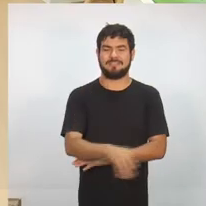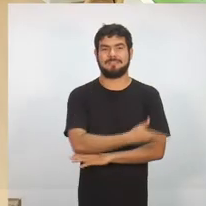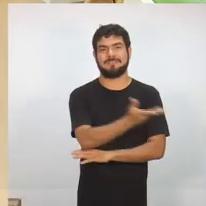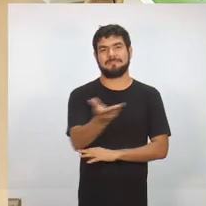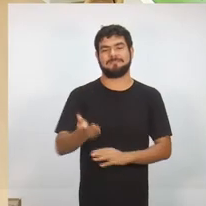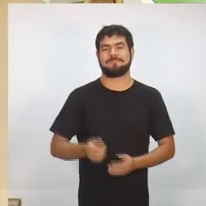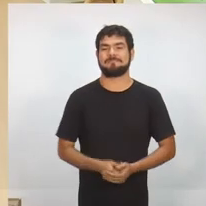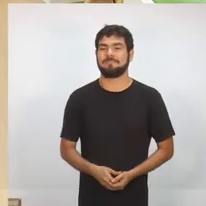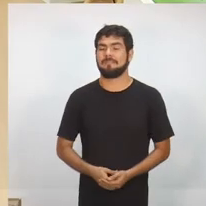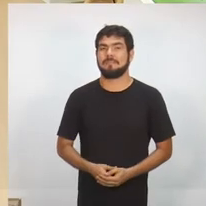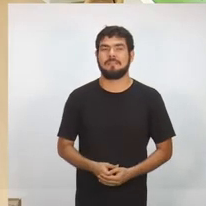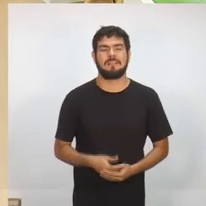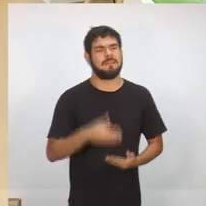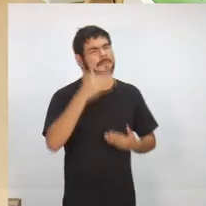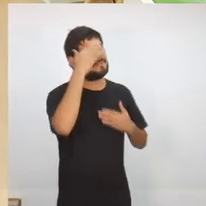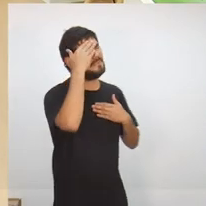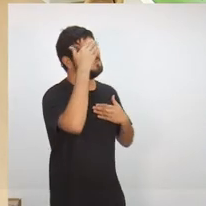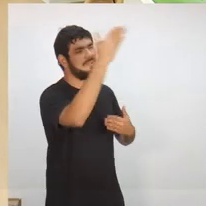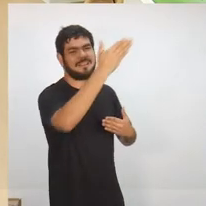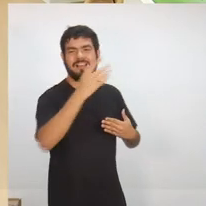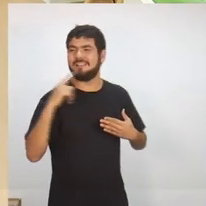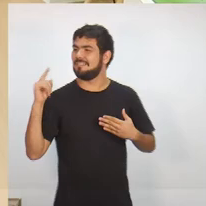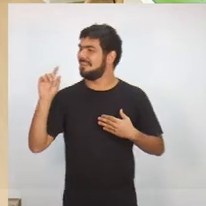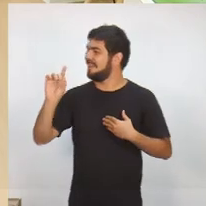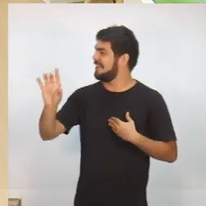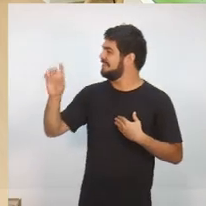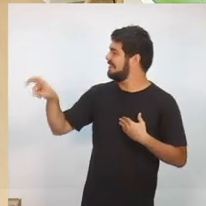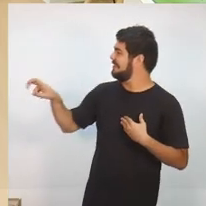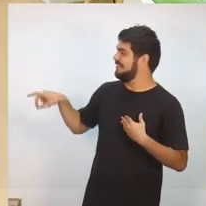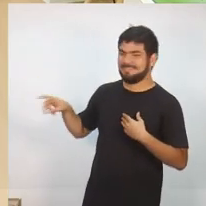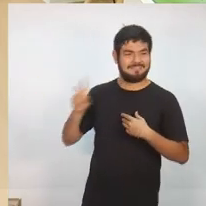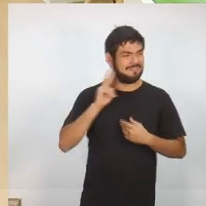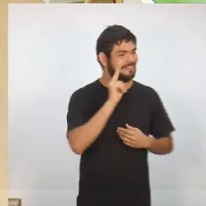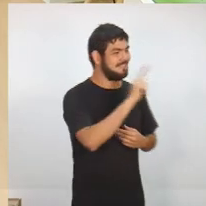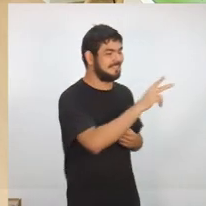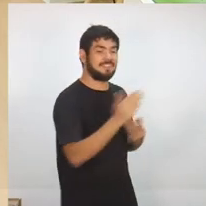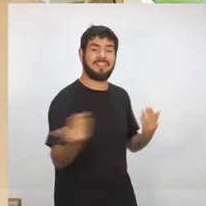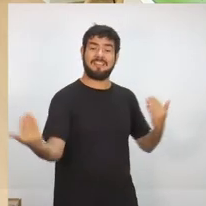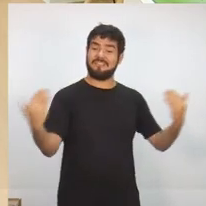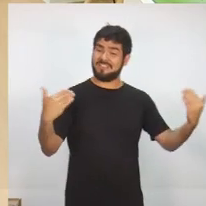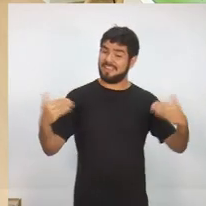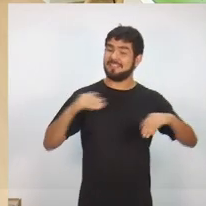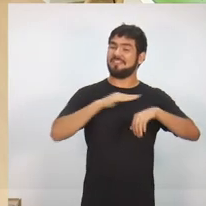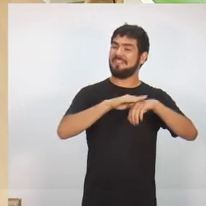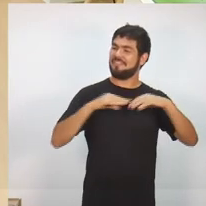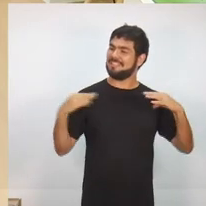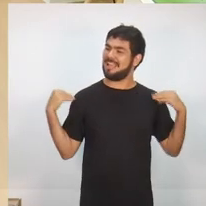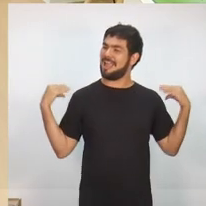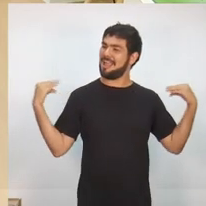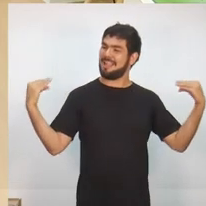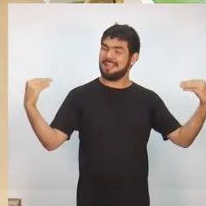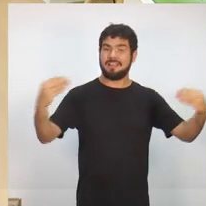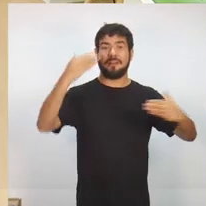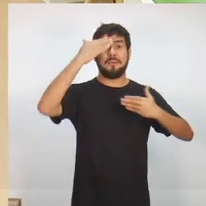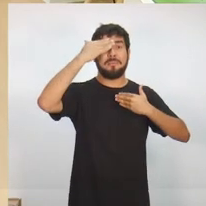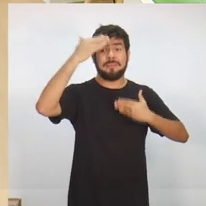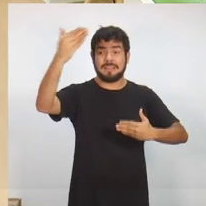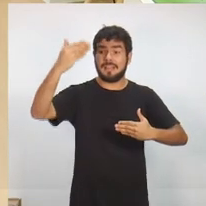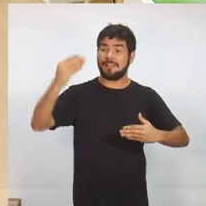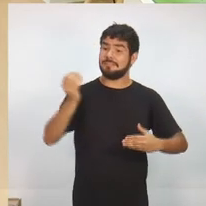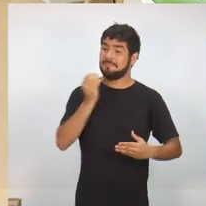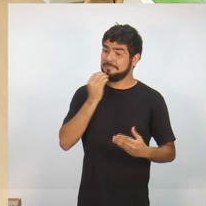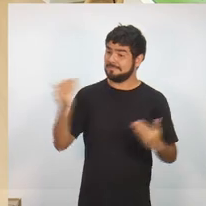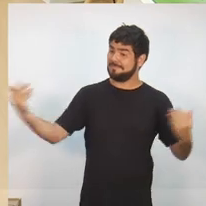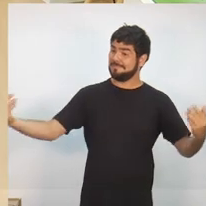Muito obrigada a todos os candidatos que aceitaram o nosso convite, que vieram hoje aqui para conversar conosco. Muito obrigada aos candidatos que se dispuseram a